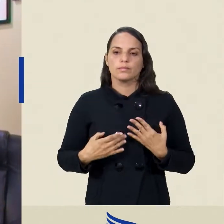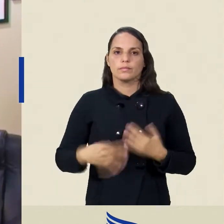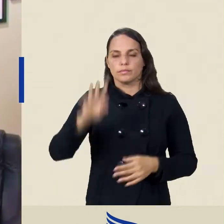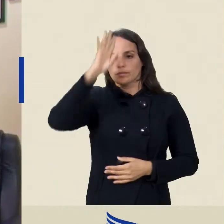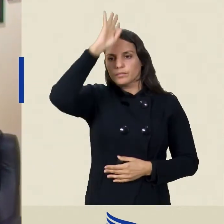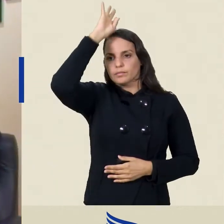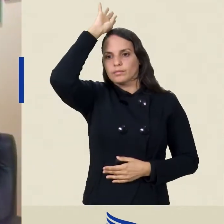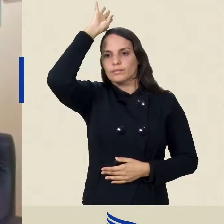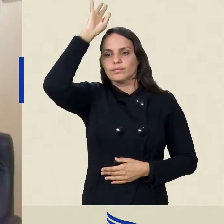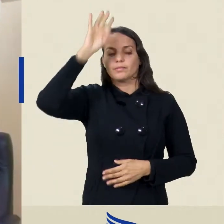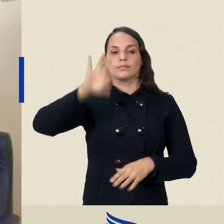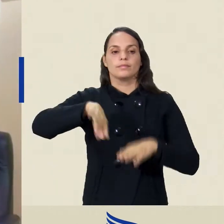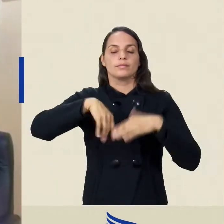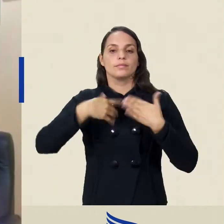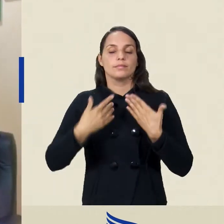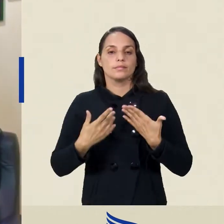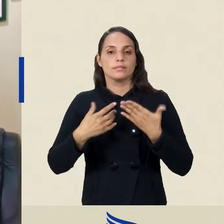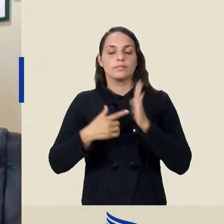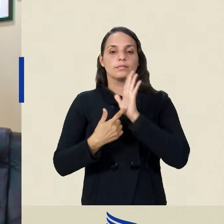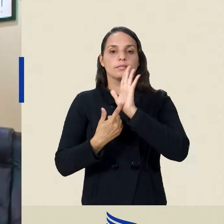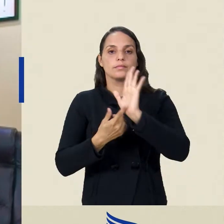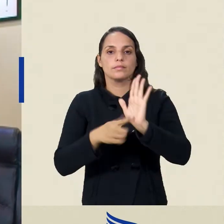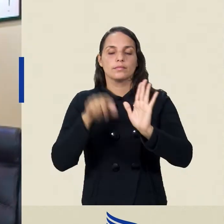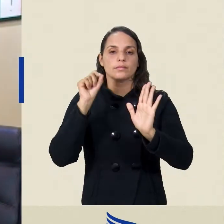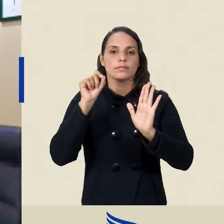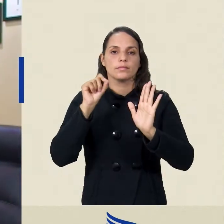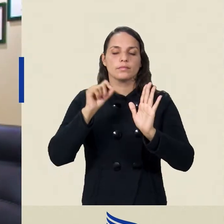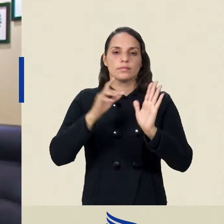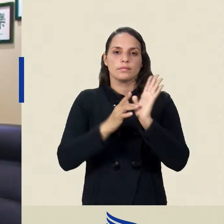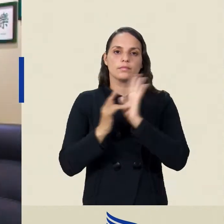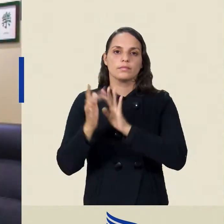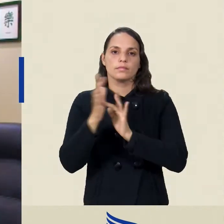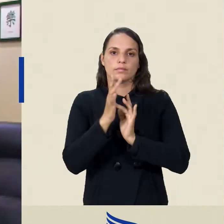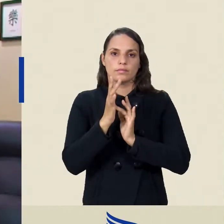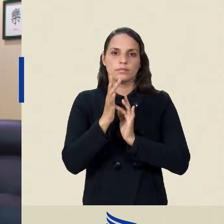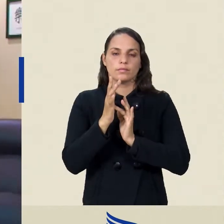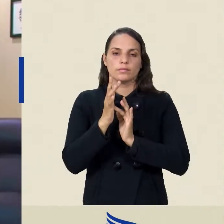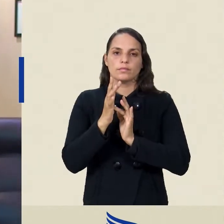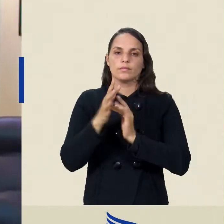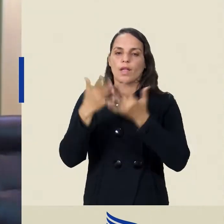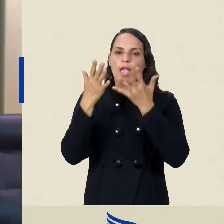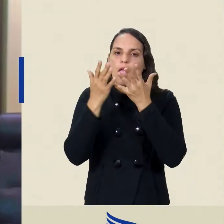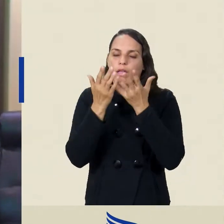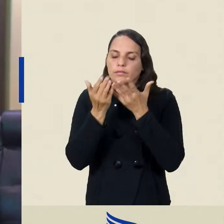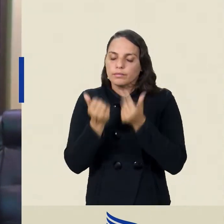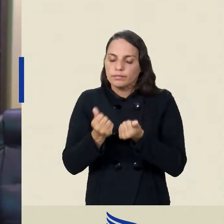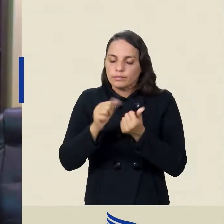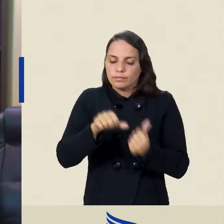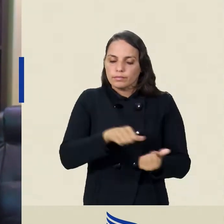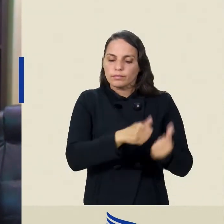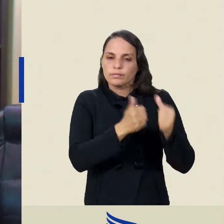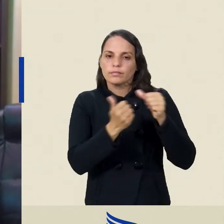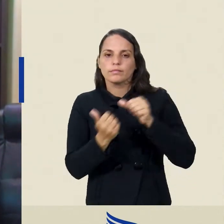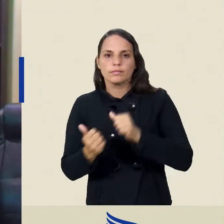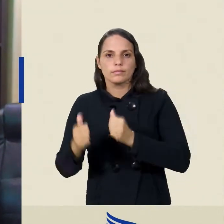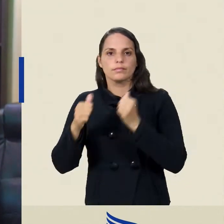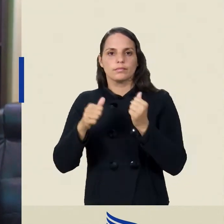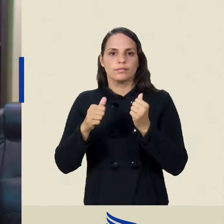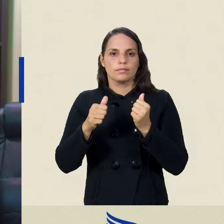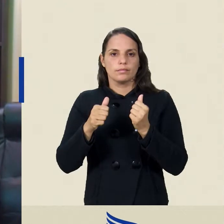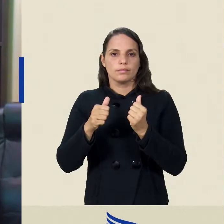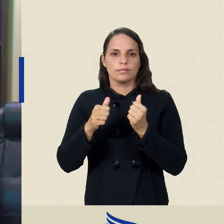versículo 1, afirma: Cristo submeteu-se a ser batizado, isto é, a